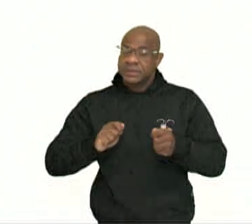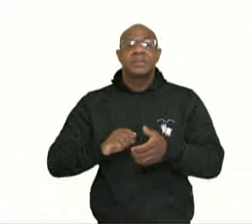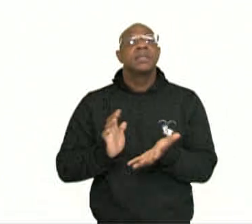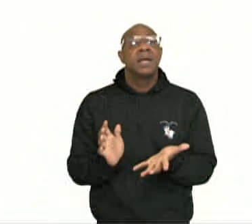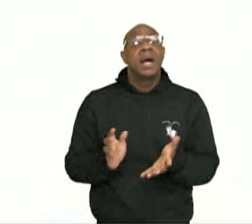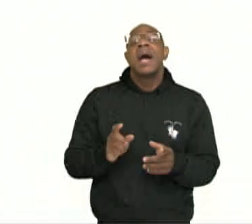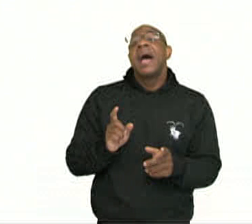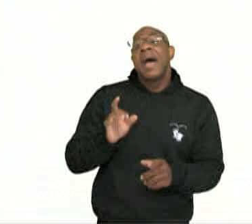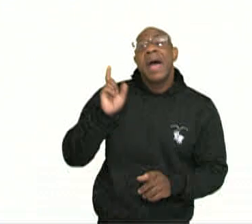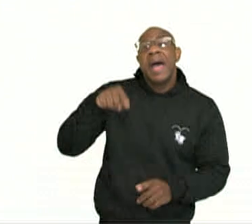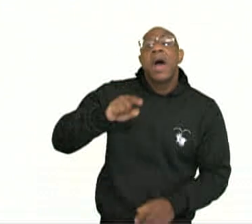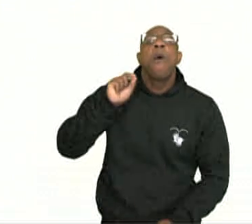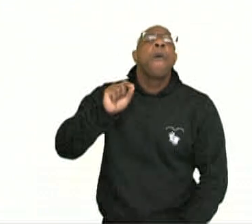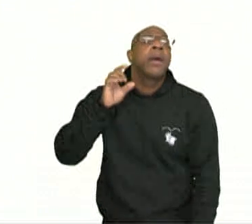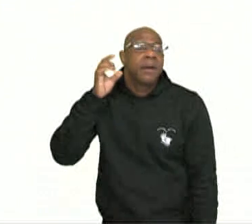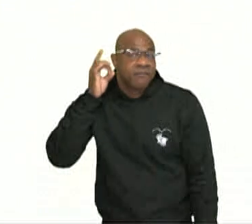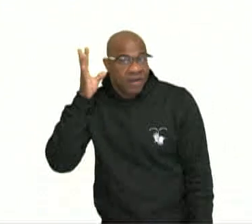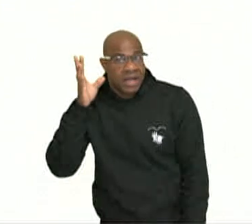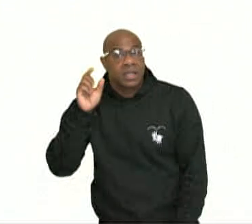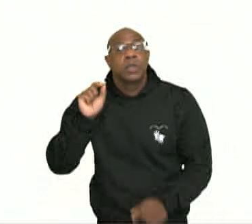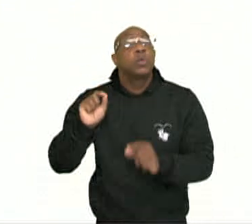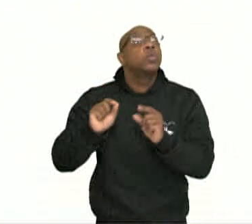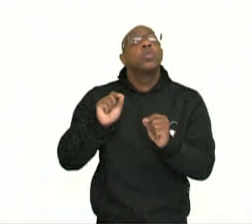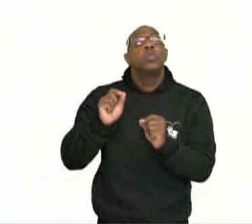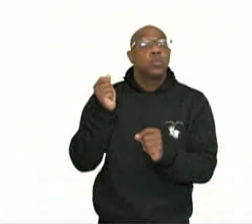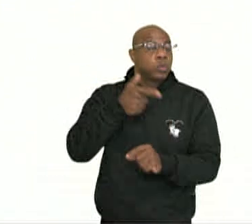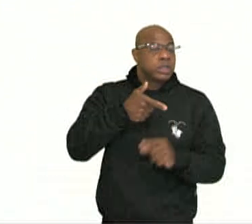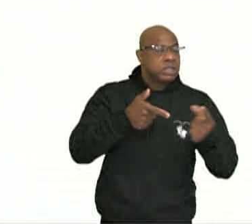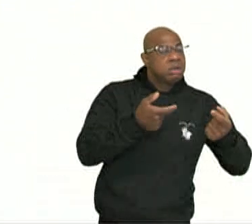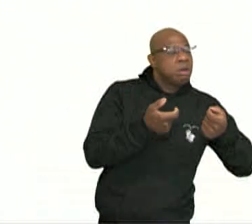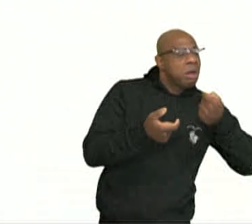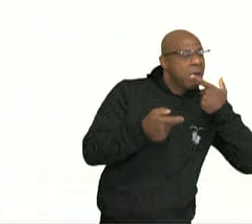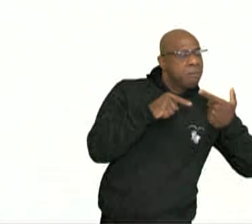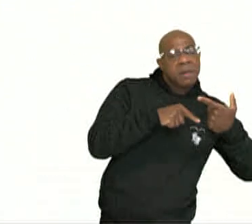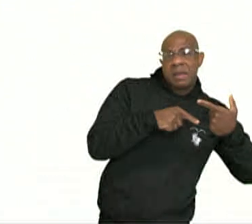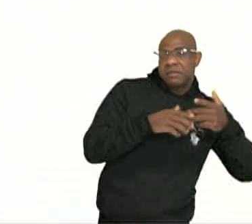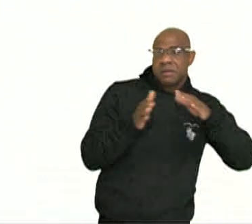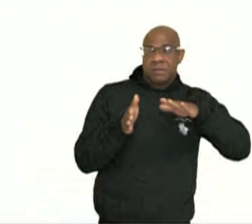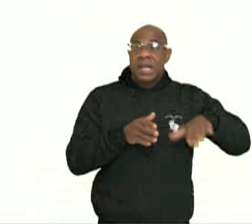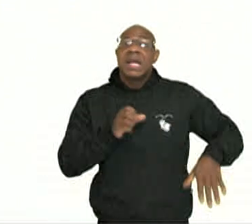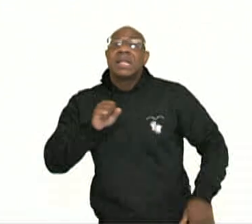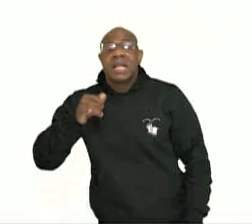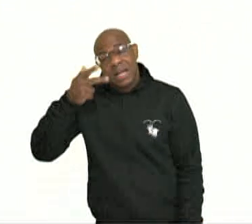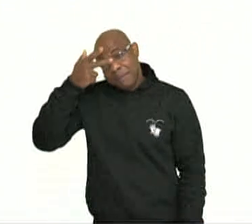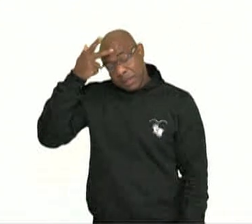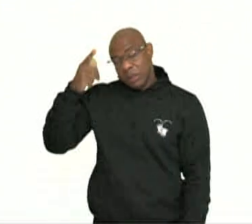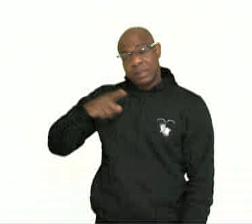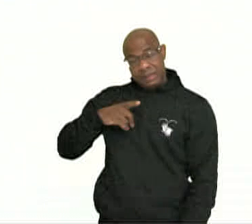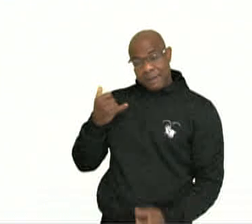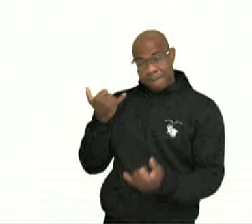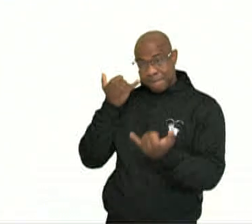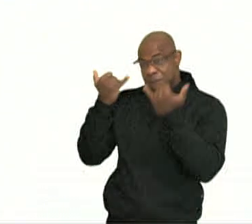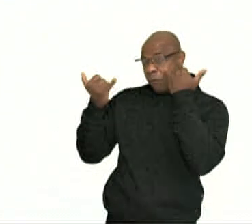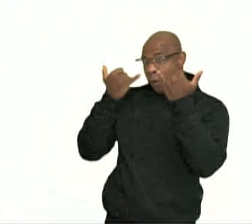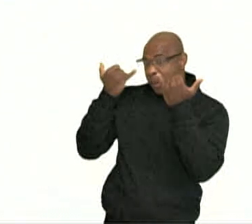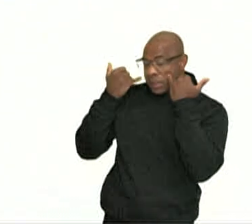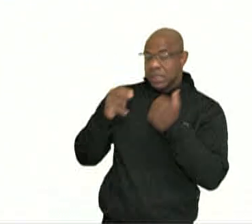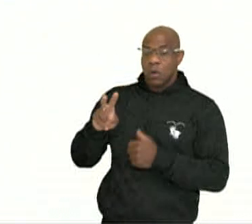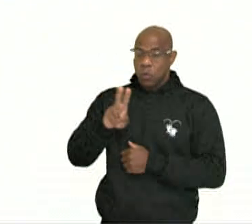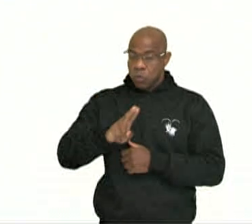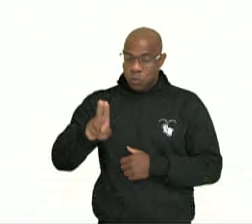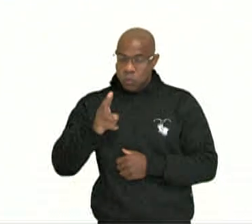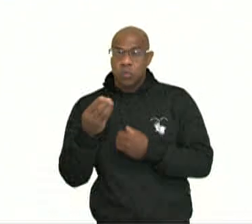até mais fácil do que tomar remédio. Quando as pessoas têm informação e mudam os hábitos de